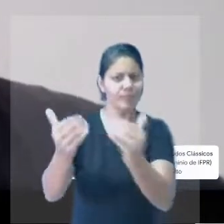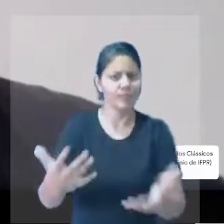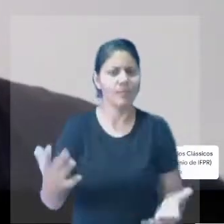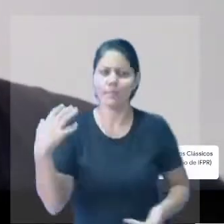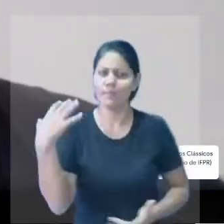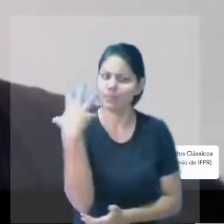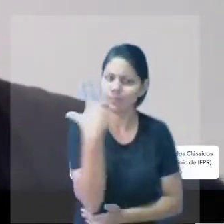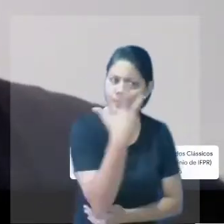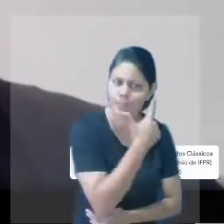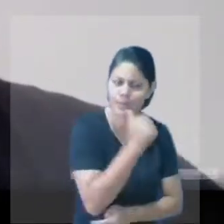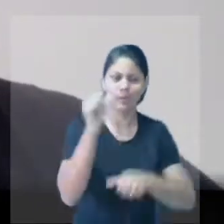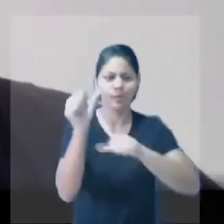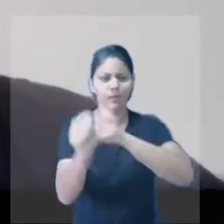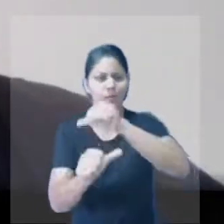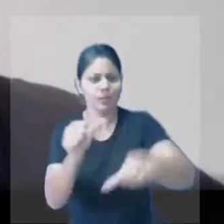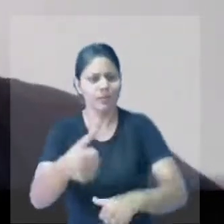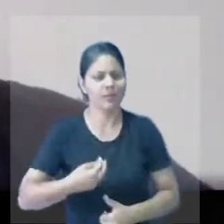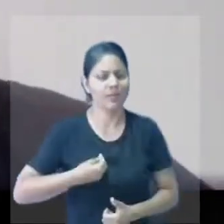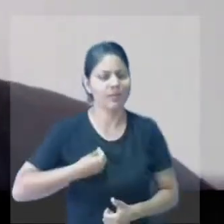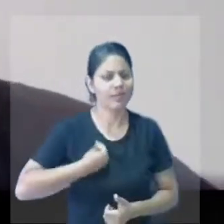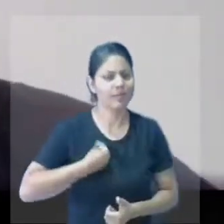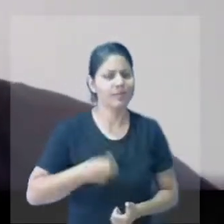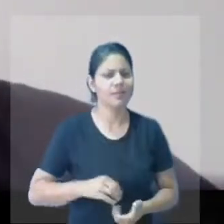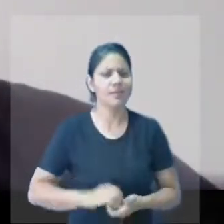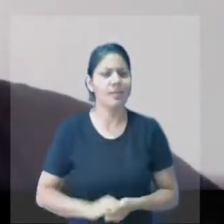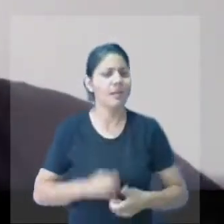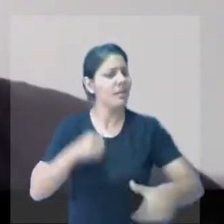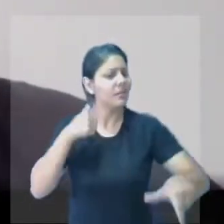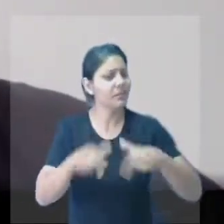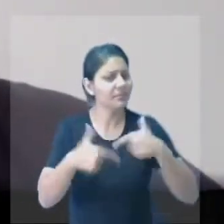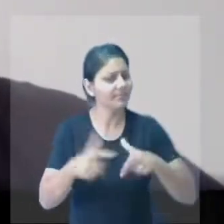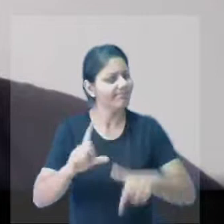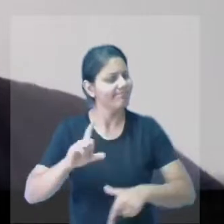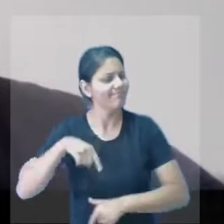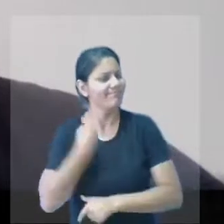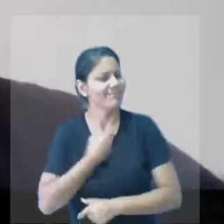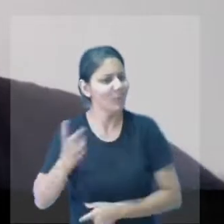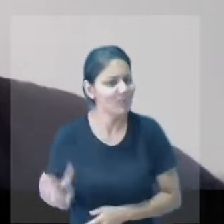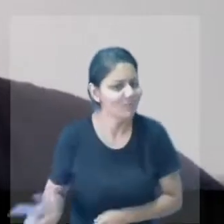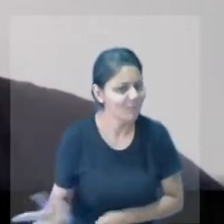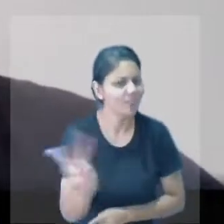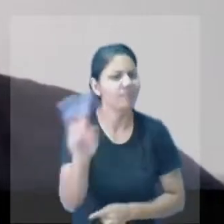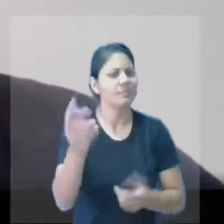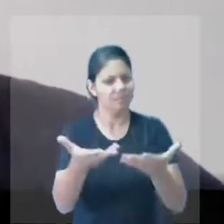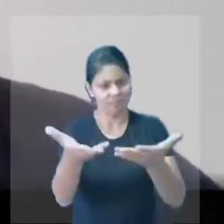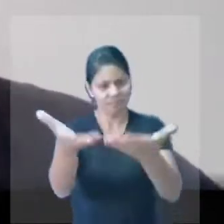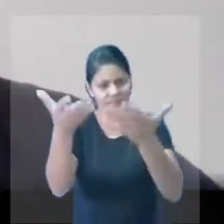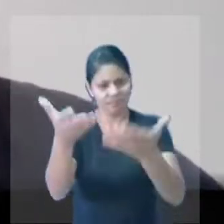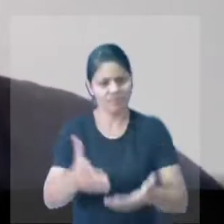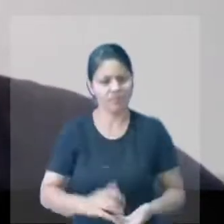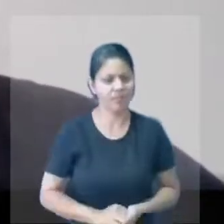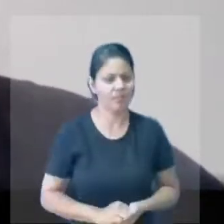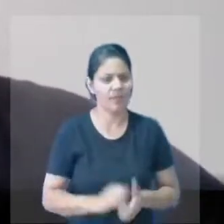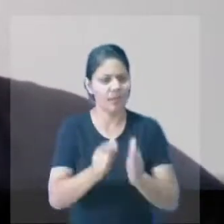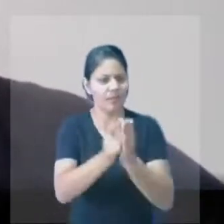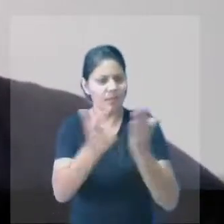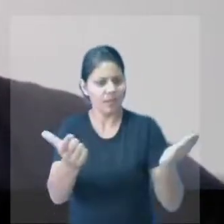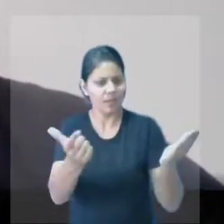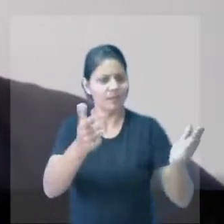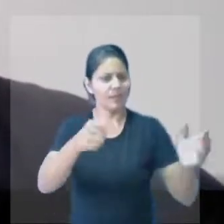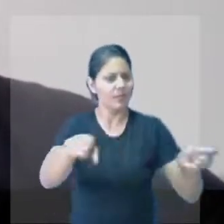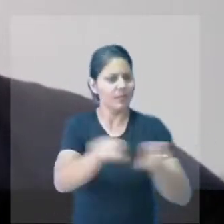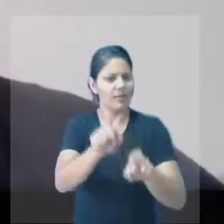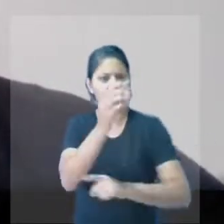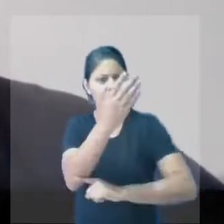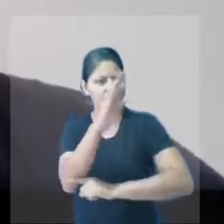trabalho transformador, tá? E é um trabalho que a gente valoriza muito. Então, livro e biblioteca têm